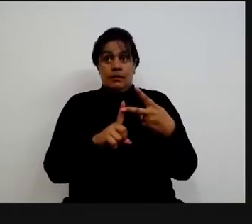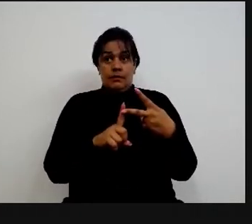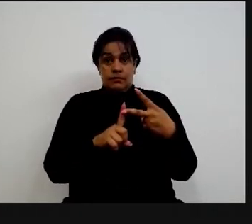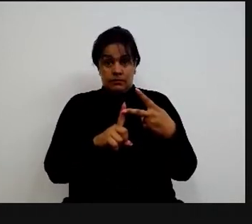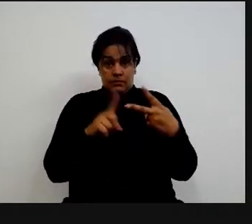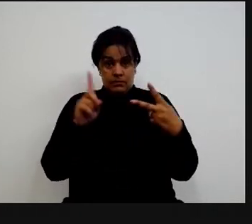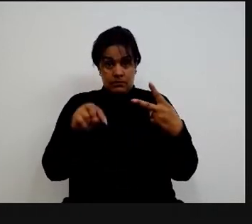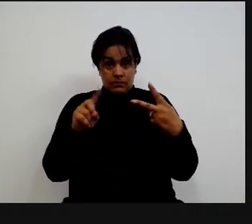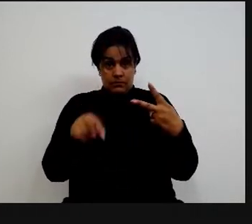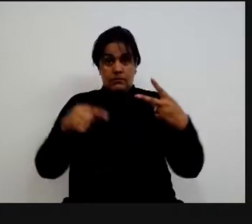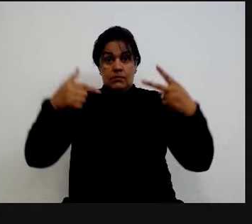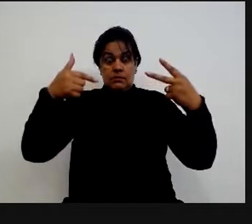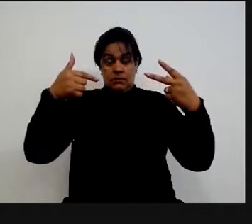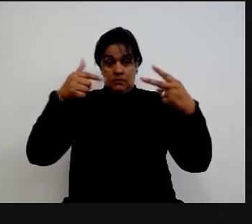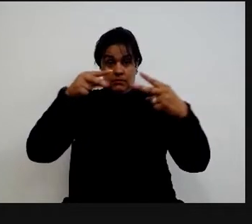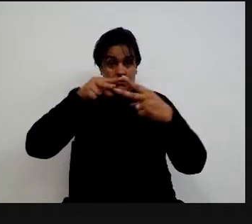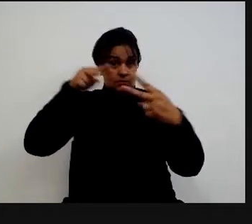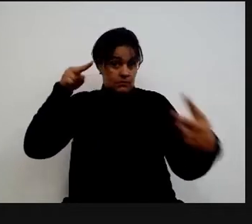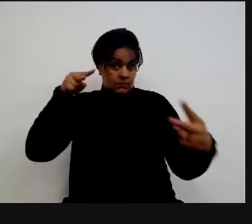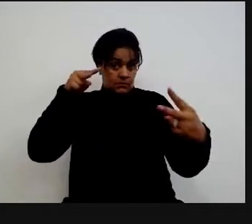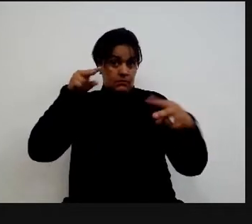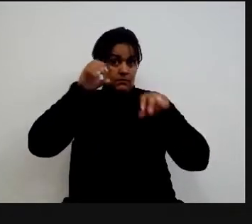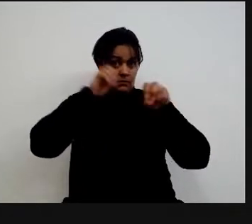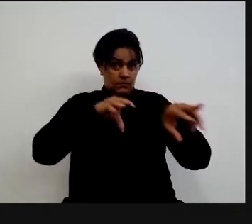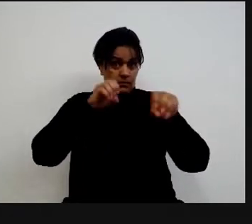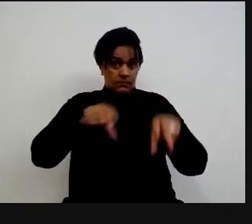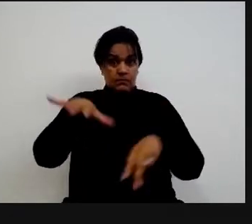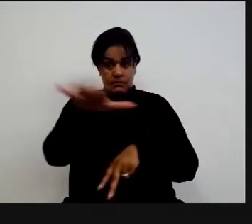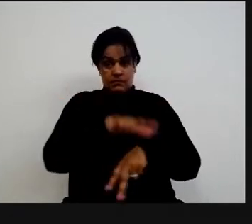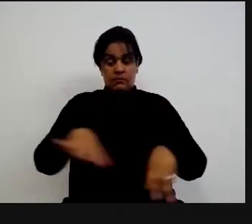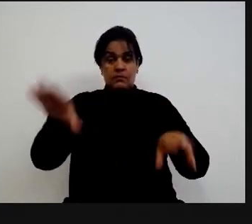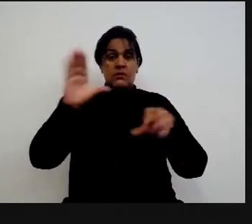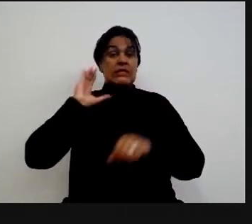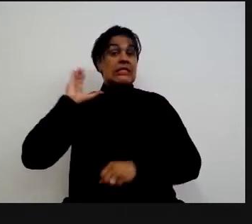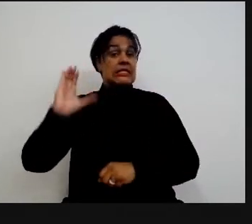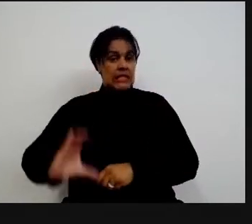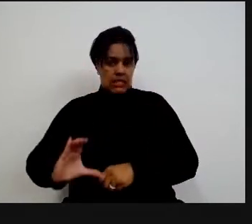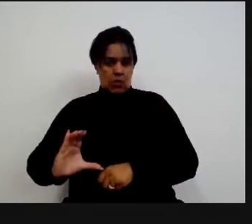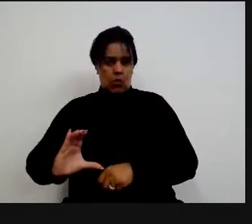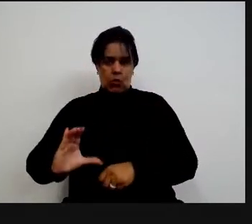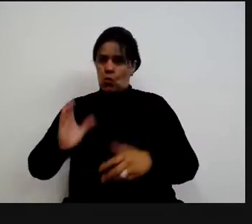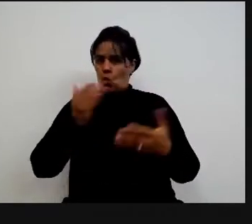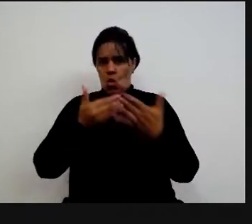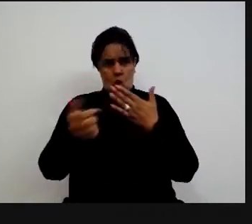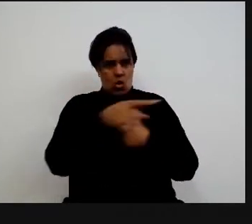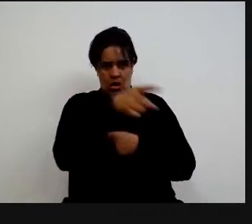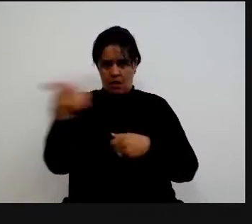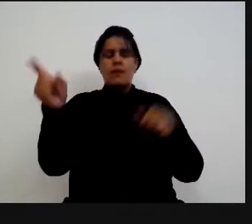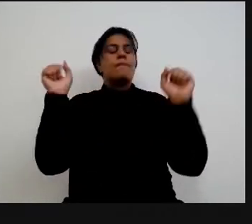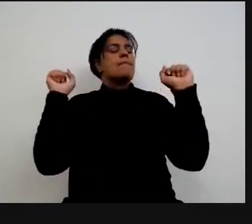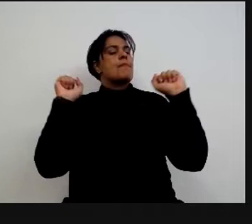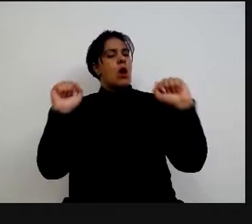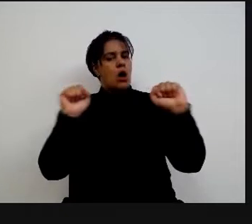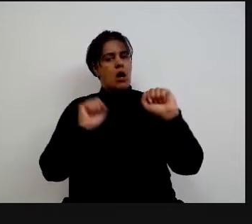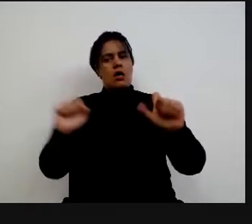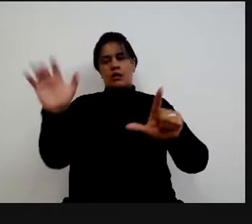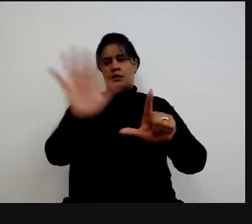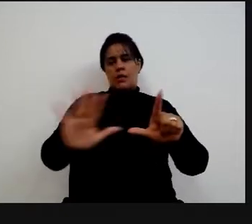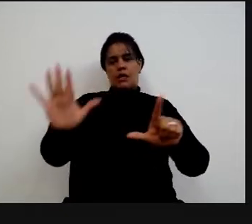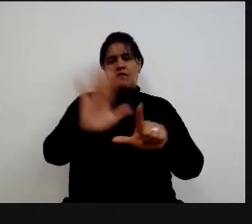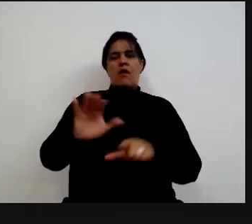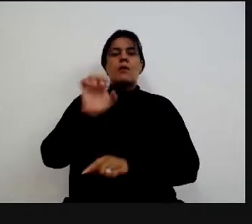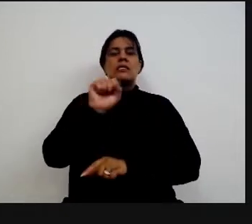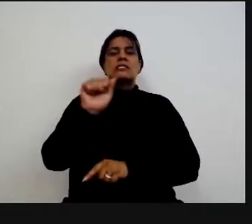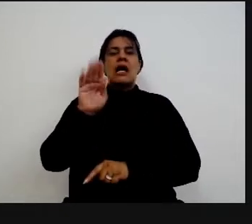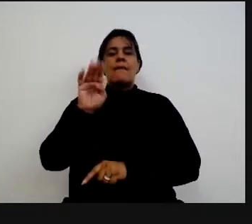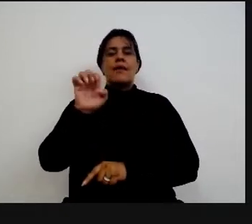o braço do serviço de ensino à distância que atende ao cidadão. Então, qualquer cidadão pode entrar na plataforma Saberes e